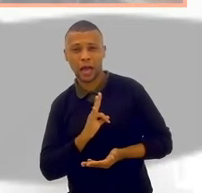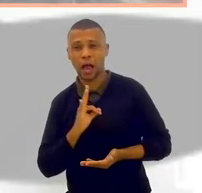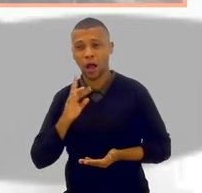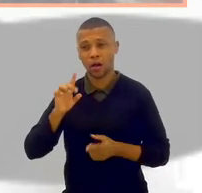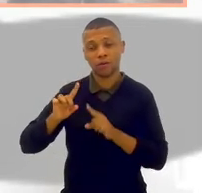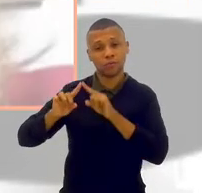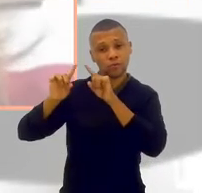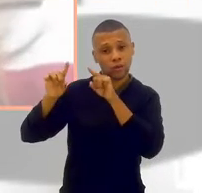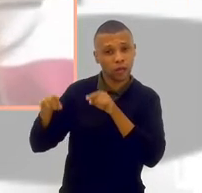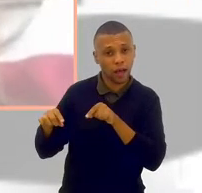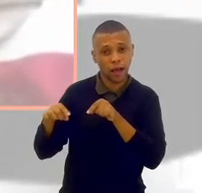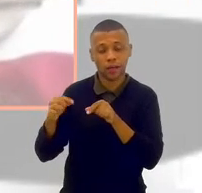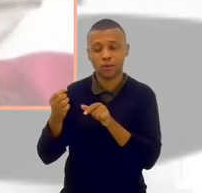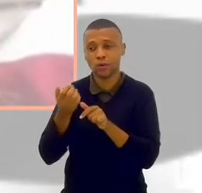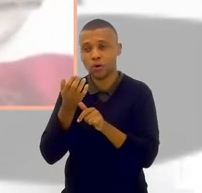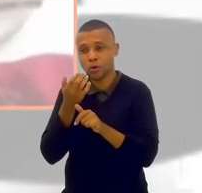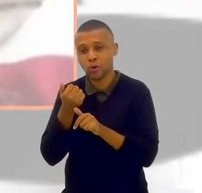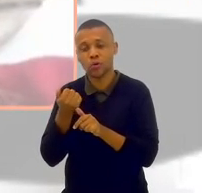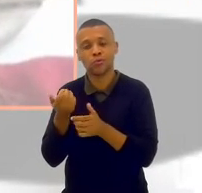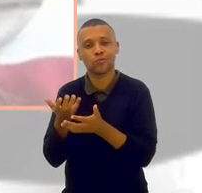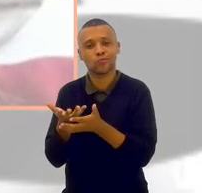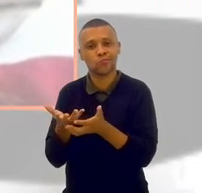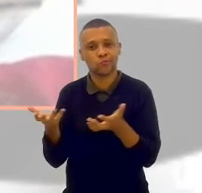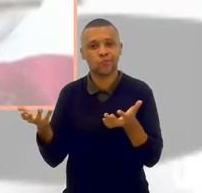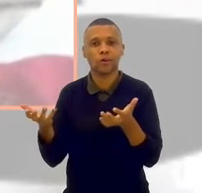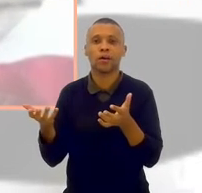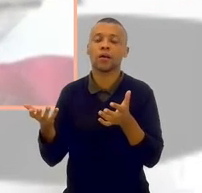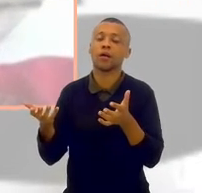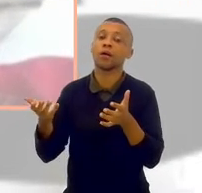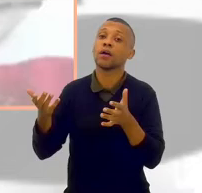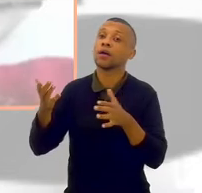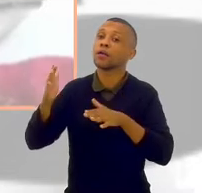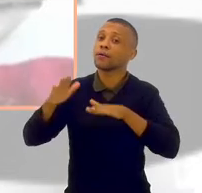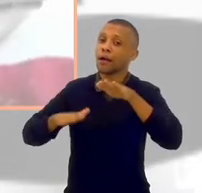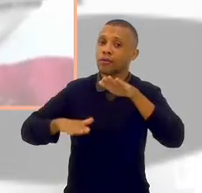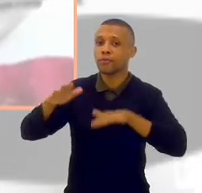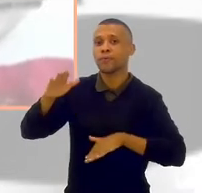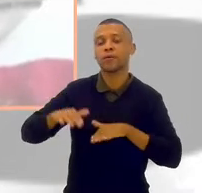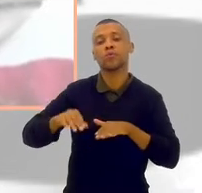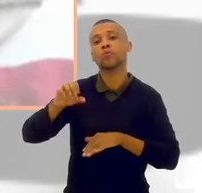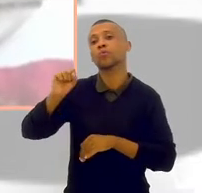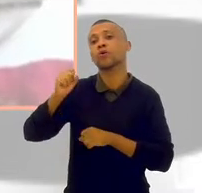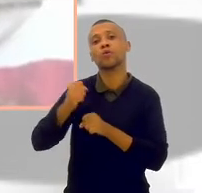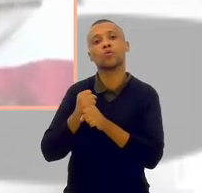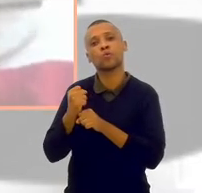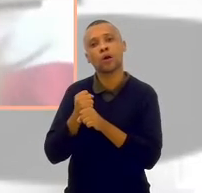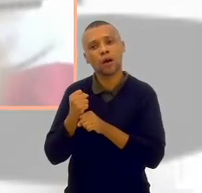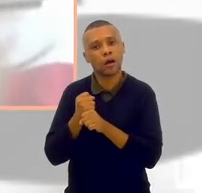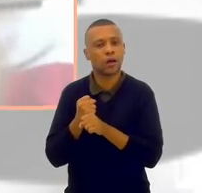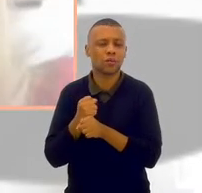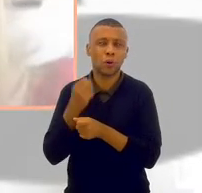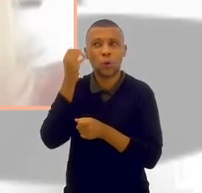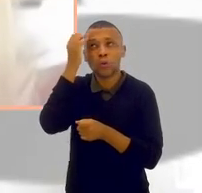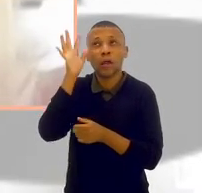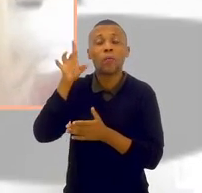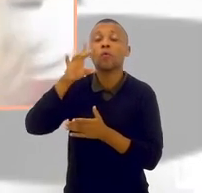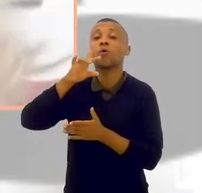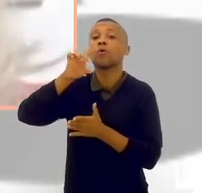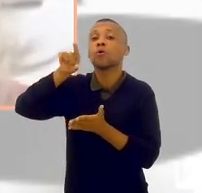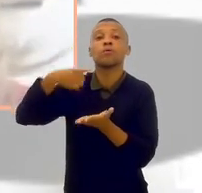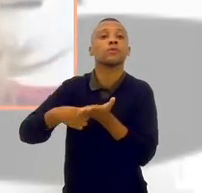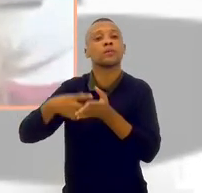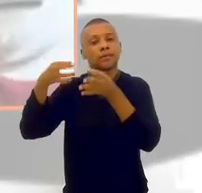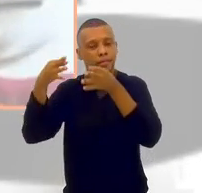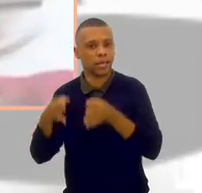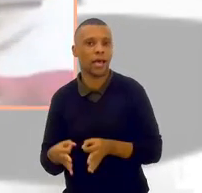coisa assim, o resto mulher. Então, eu acho que isso durou mais ou menos uns 8 anos, 8, 9 anos, não sei exatamente as